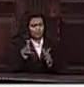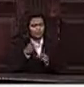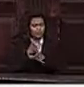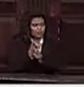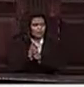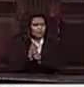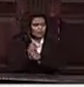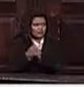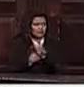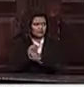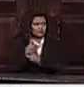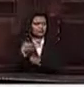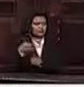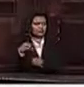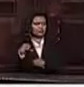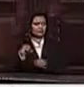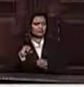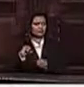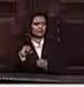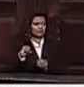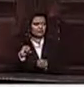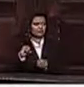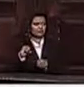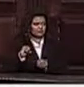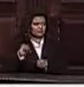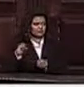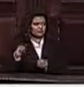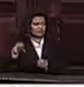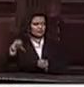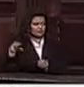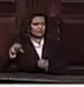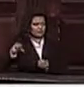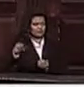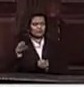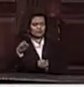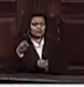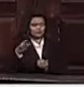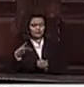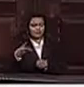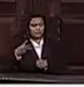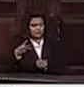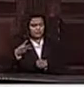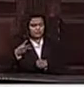3.457 homicídios em 2009 e 3.893 homicídios